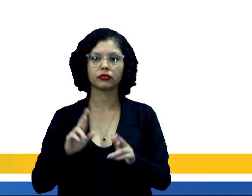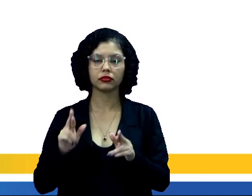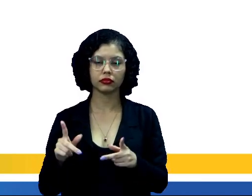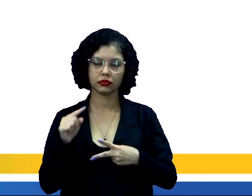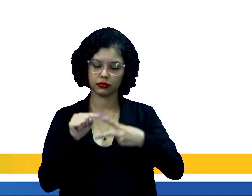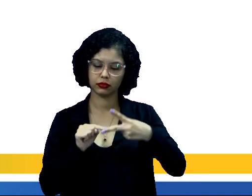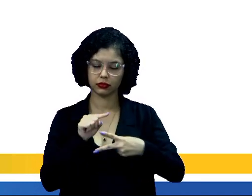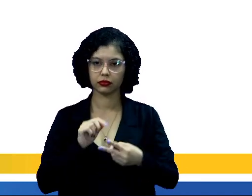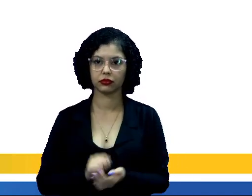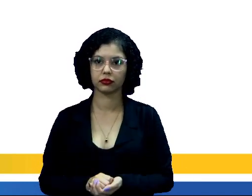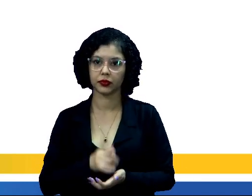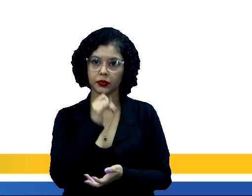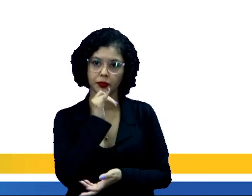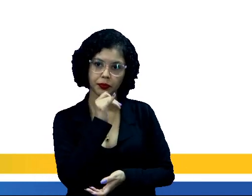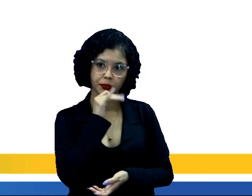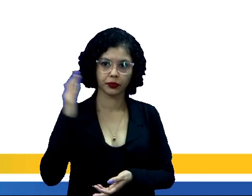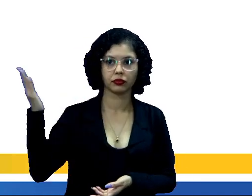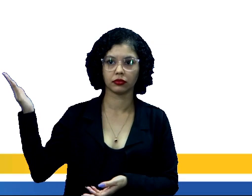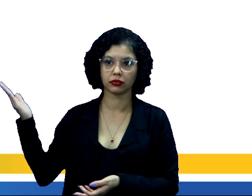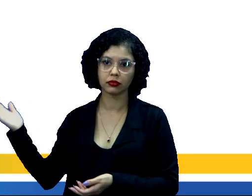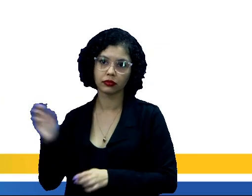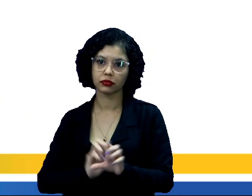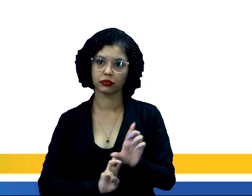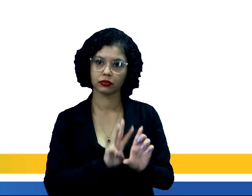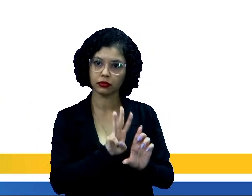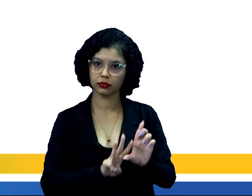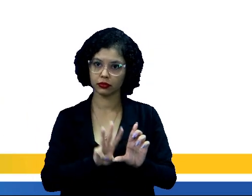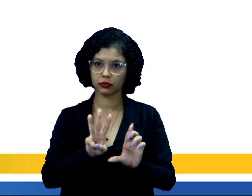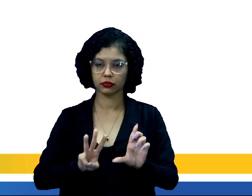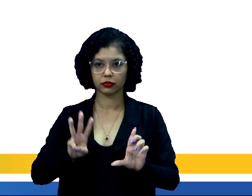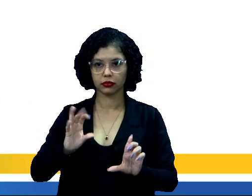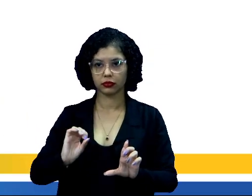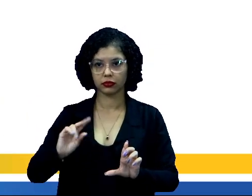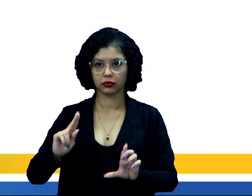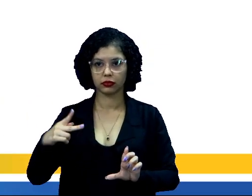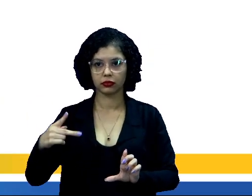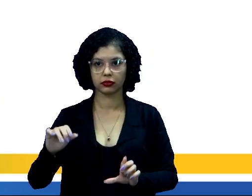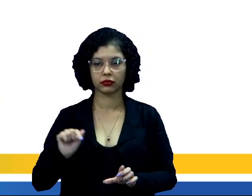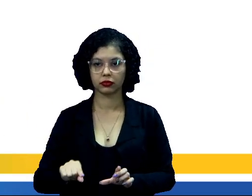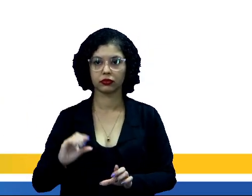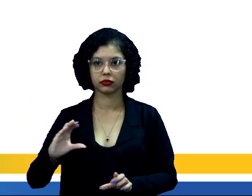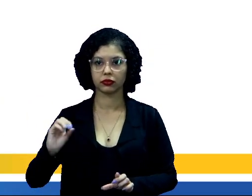backslash. Nós temos ali o exemplo de um endereço da internet, né, um e-mail,